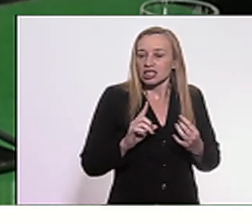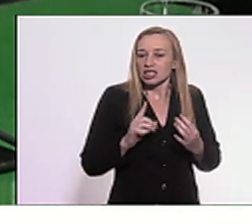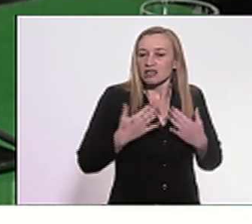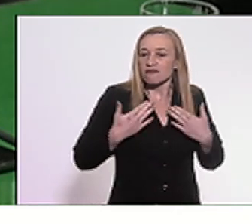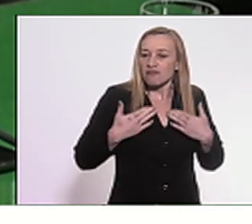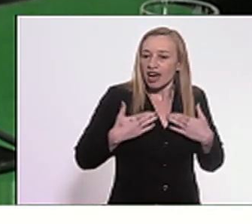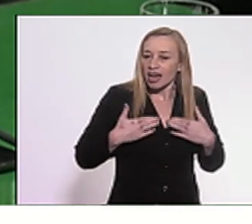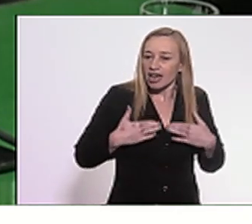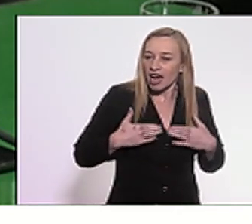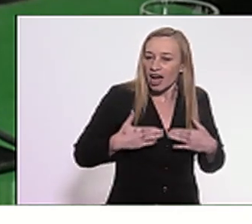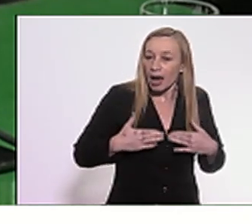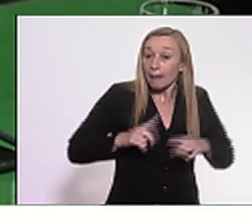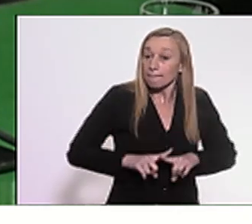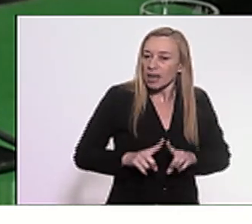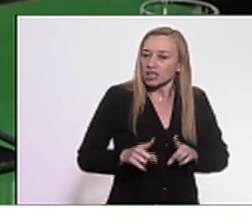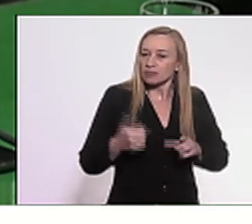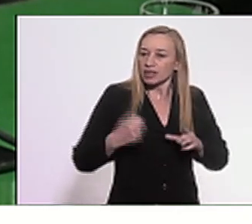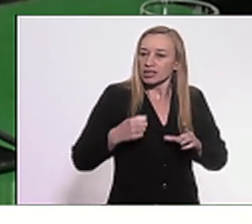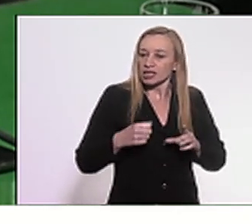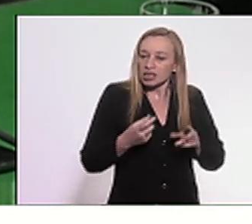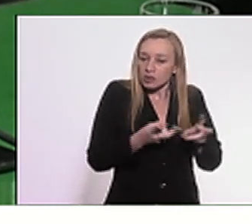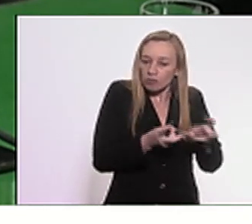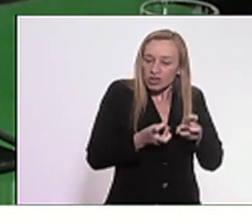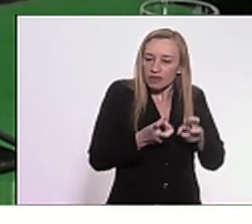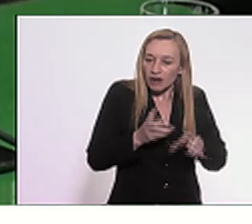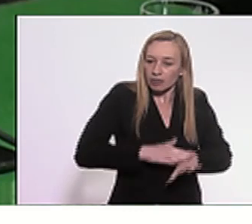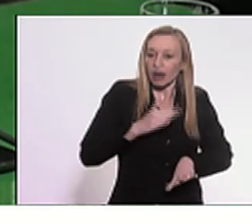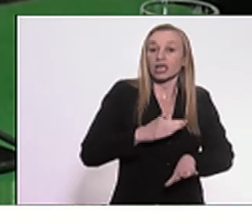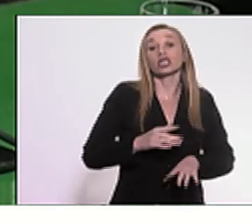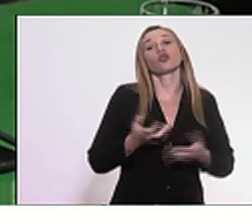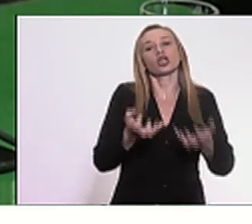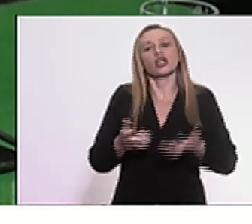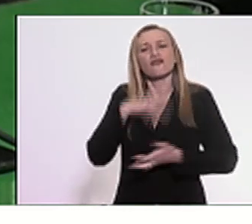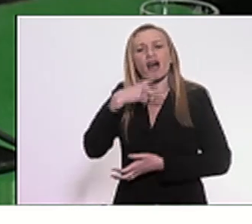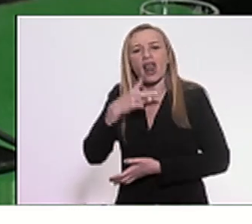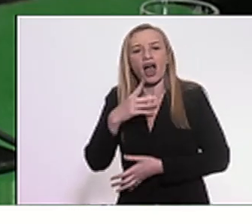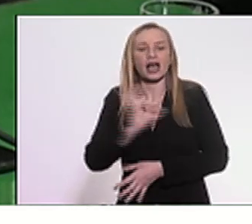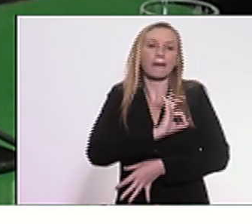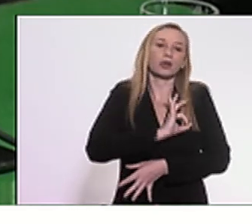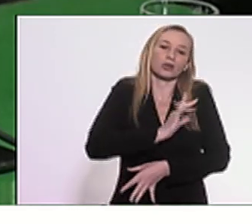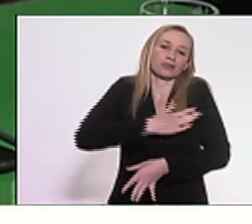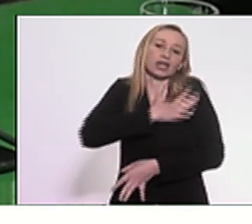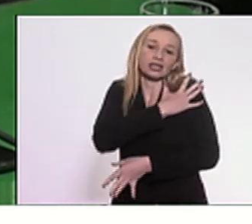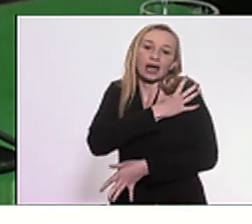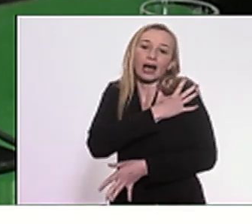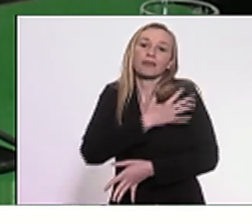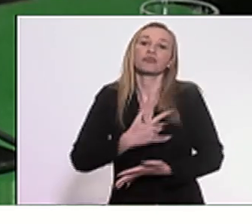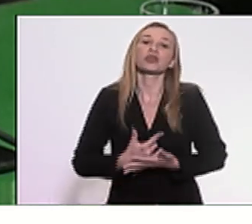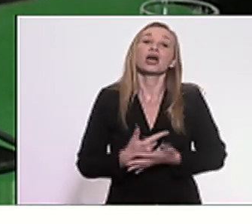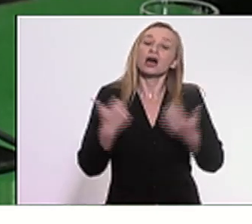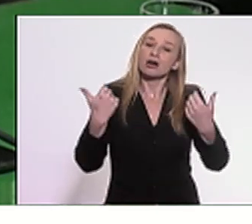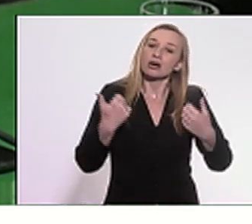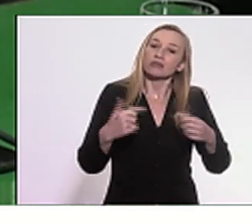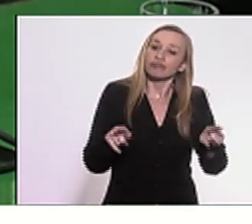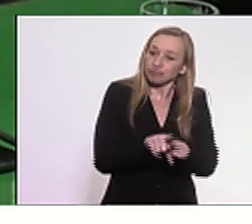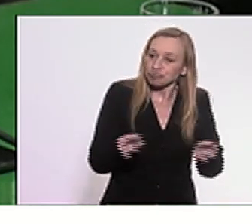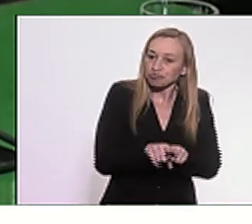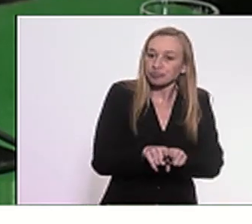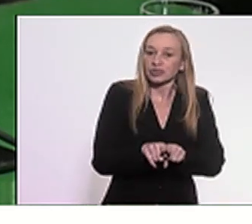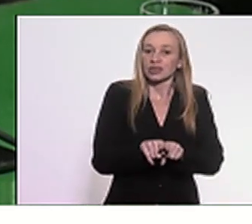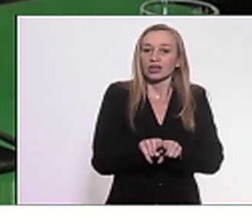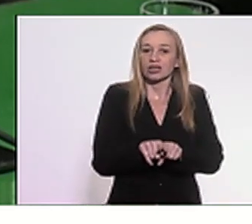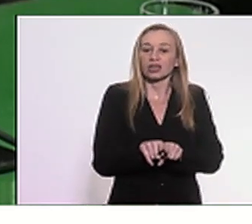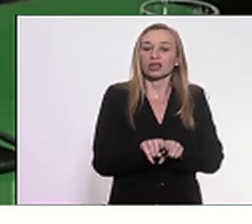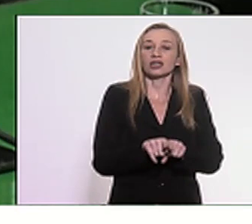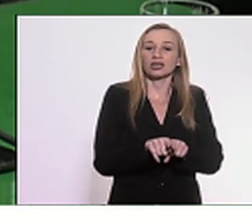involuntária, mas esse assédio precisa ser identificado. Então, eu queria dizer que a Polícia Militar, ela também está na essência